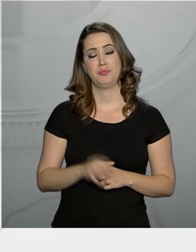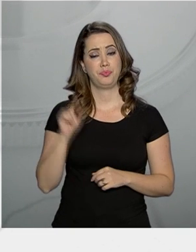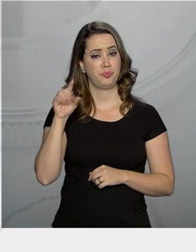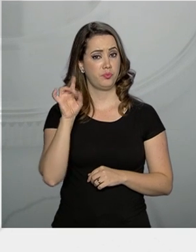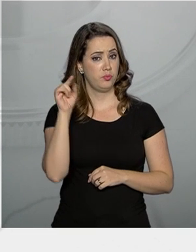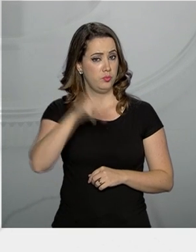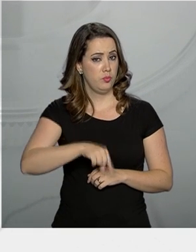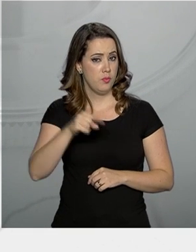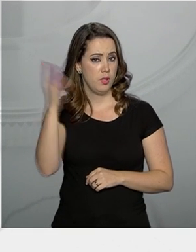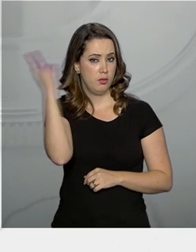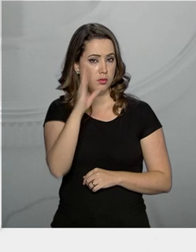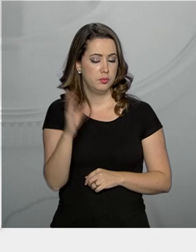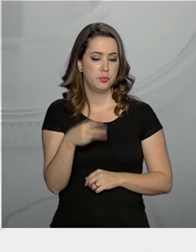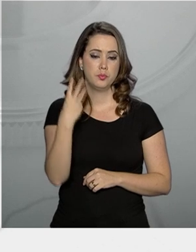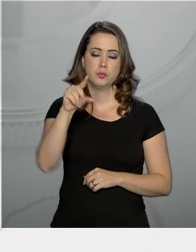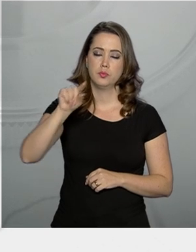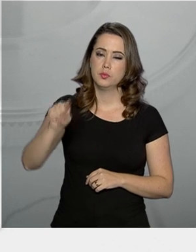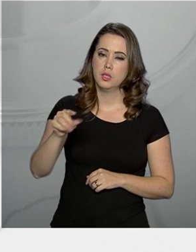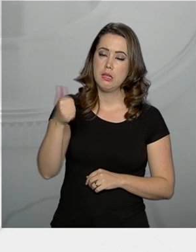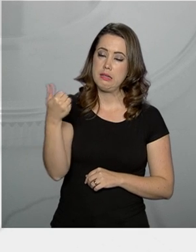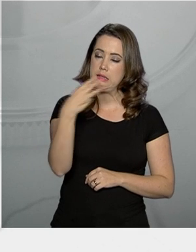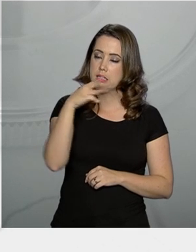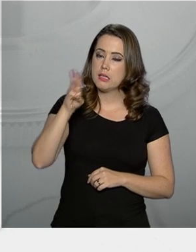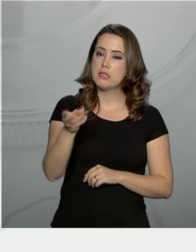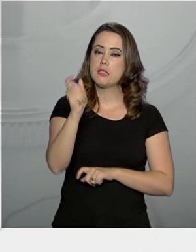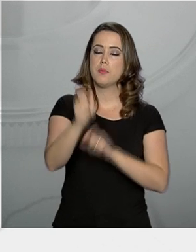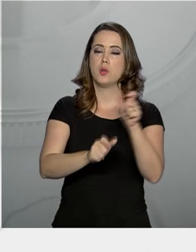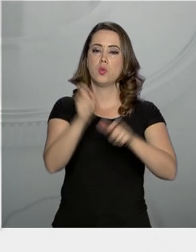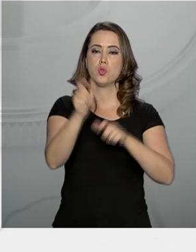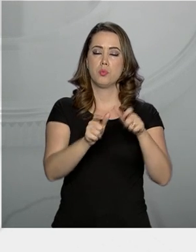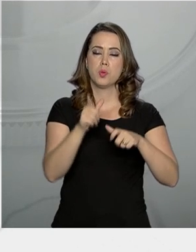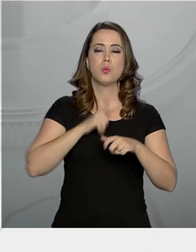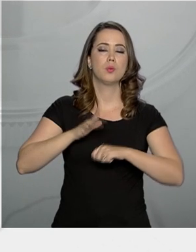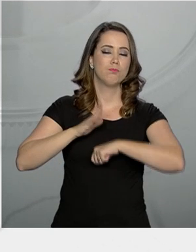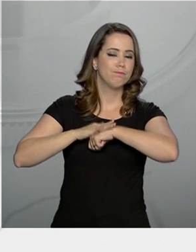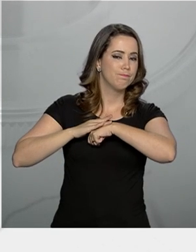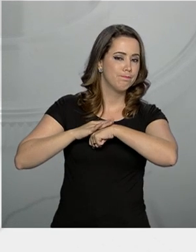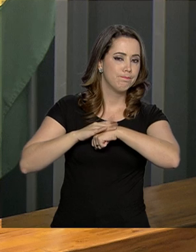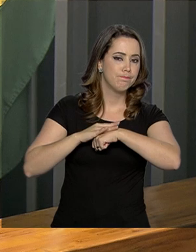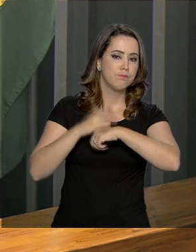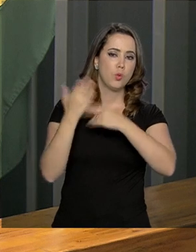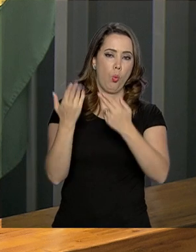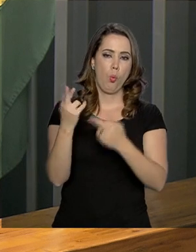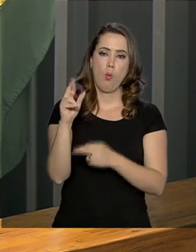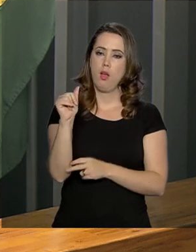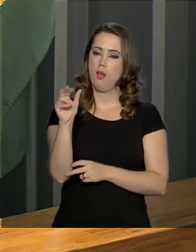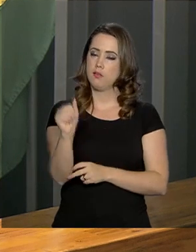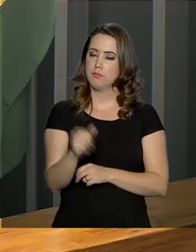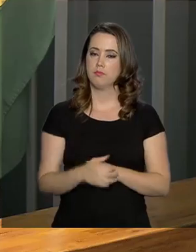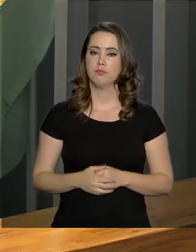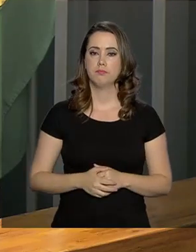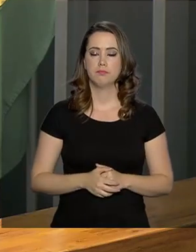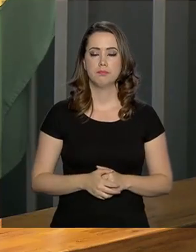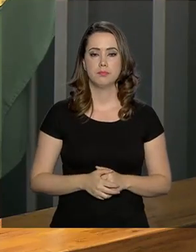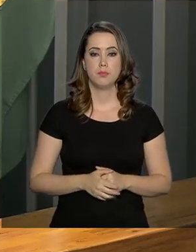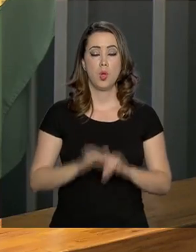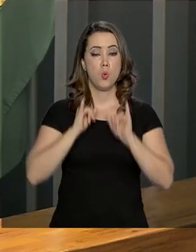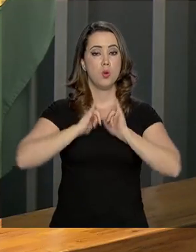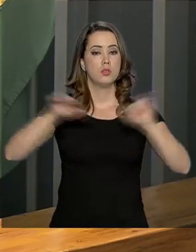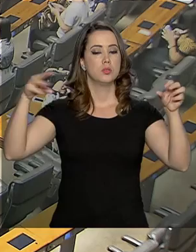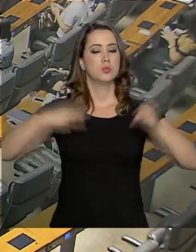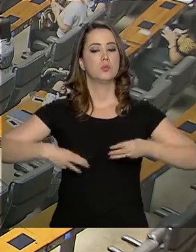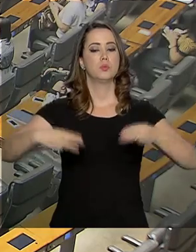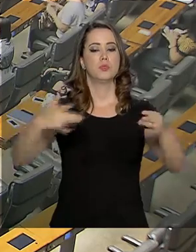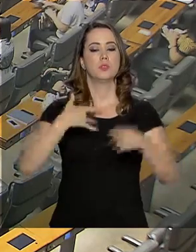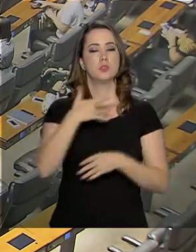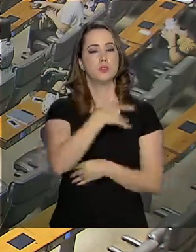cerca de 13 milhões de pessoas sofrem com alguma enfermidade assim classificada. O anúncio do ministro da Saúde foi feito